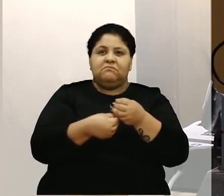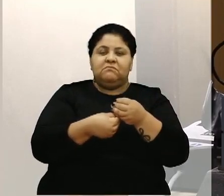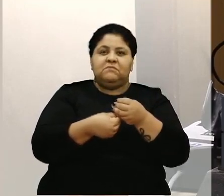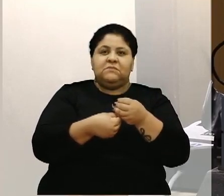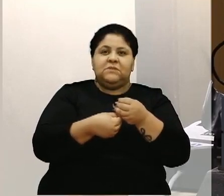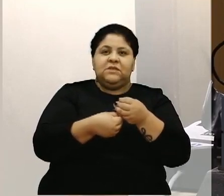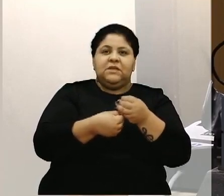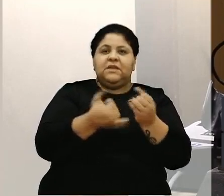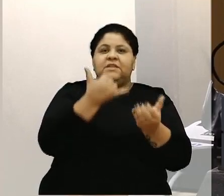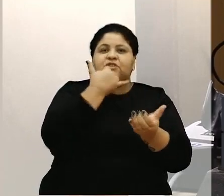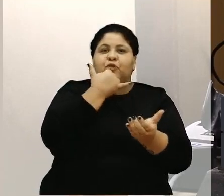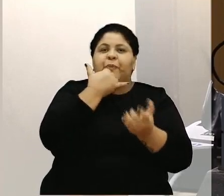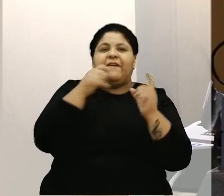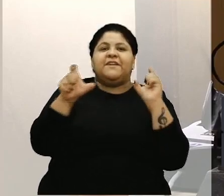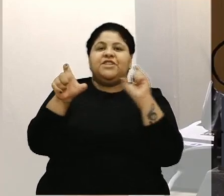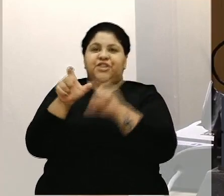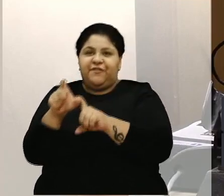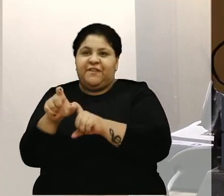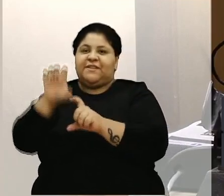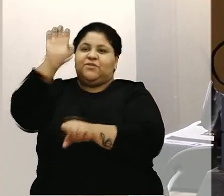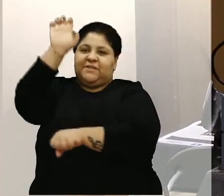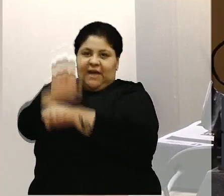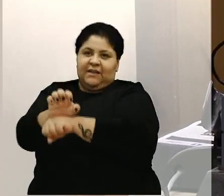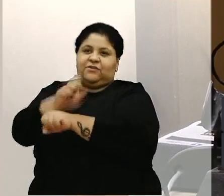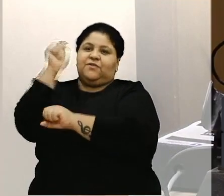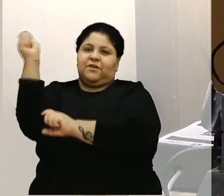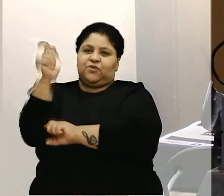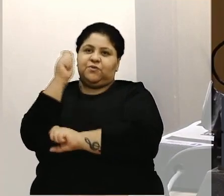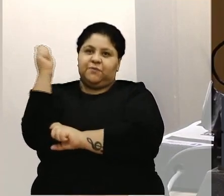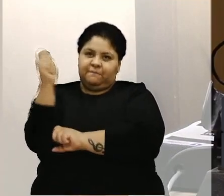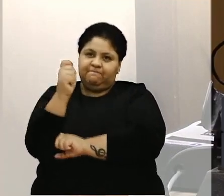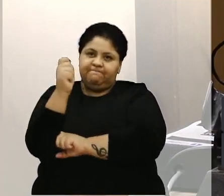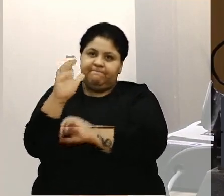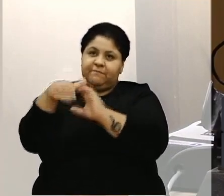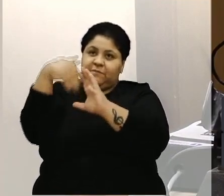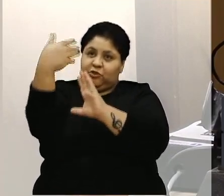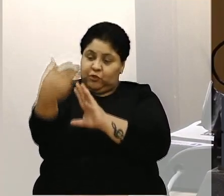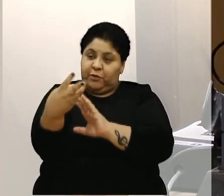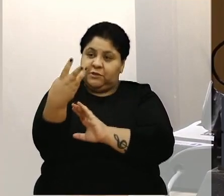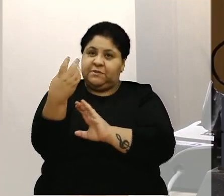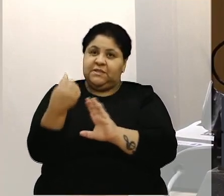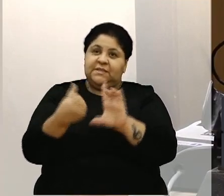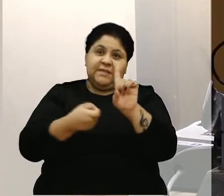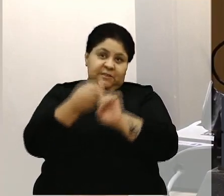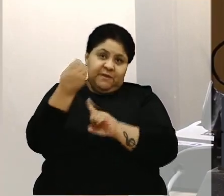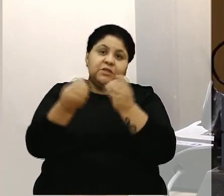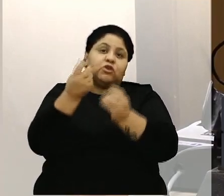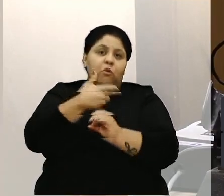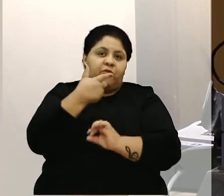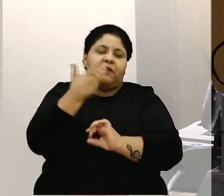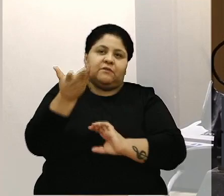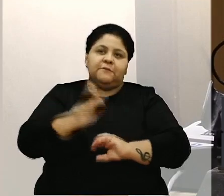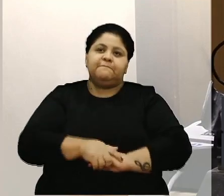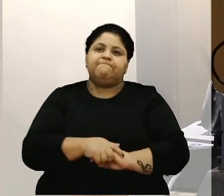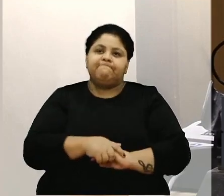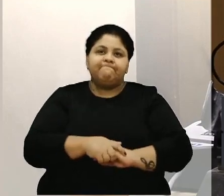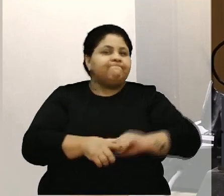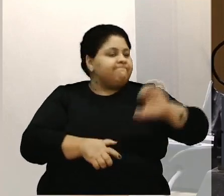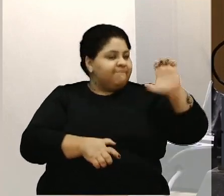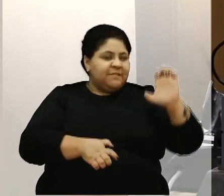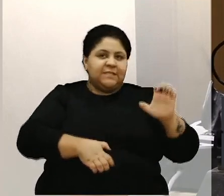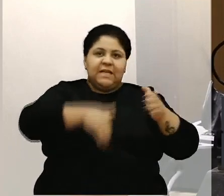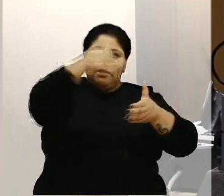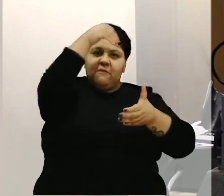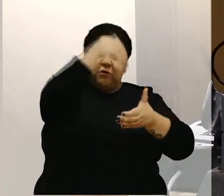parcelas das dívidas do estado do Rio Grande do Sul nos próximos 36 meses, como o senhor falou. É a esquerda